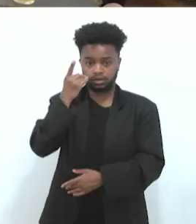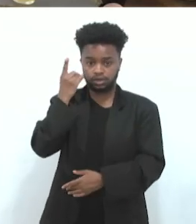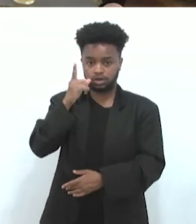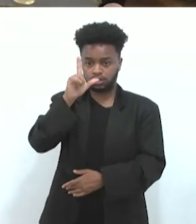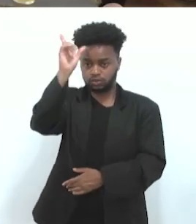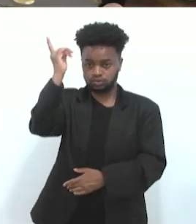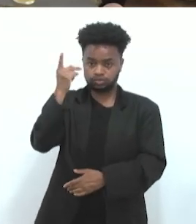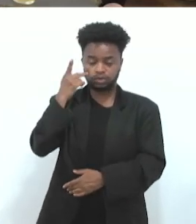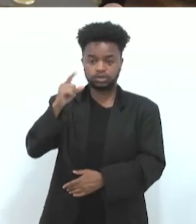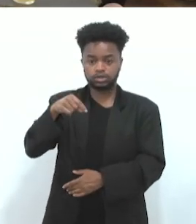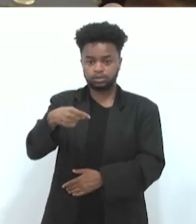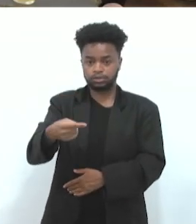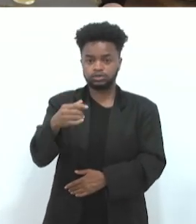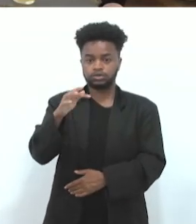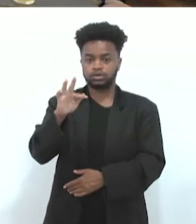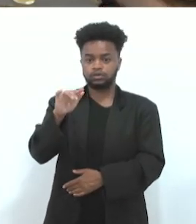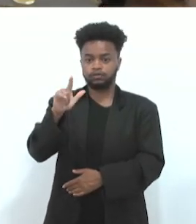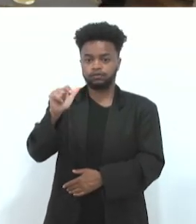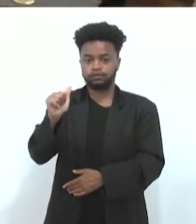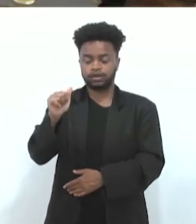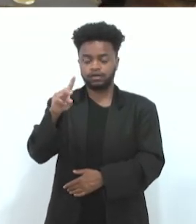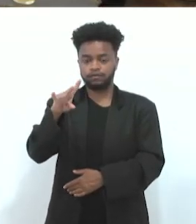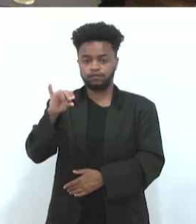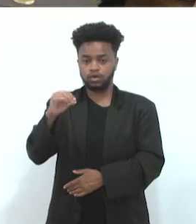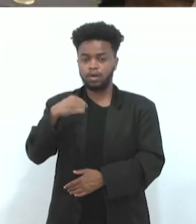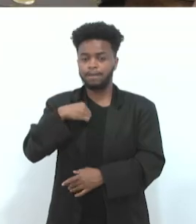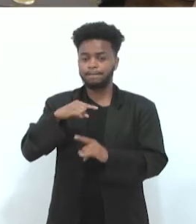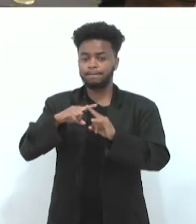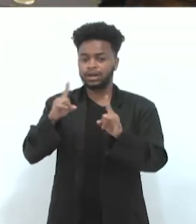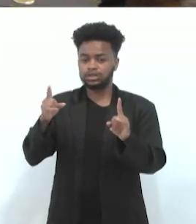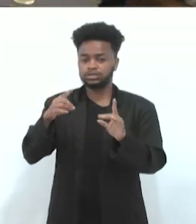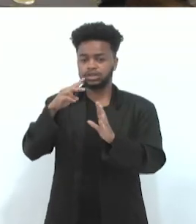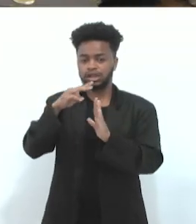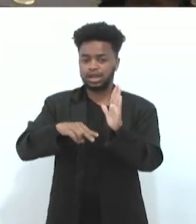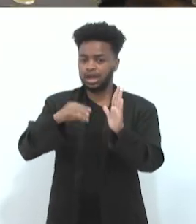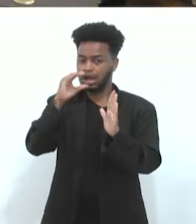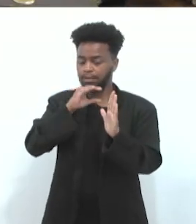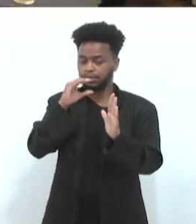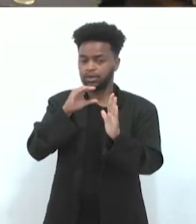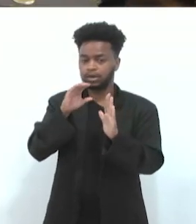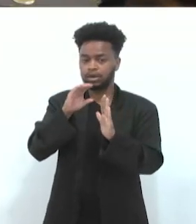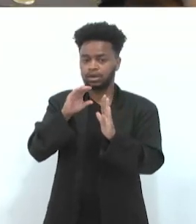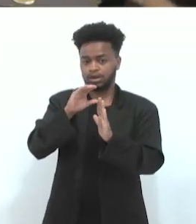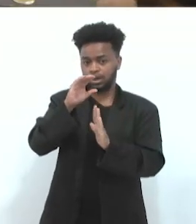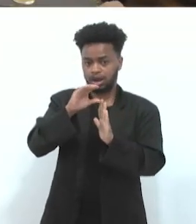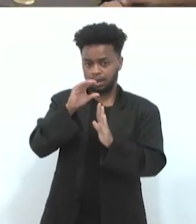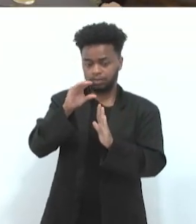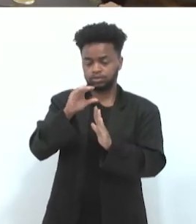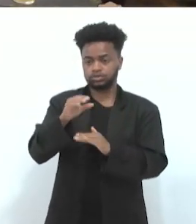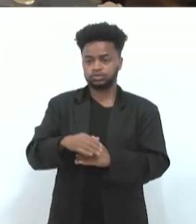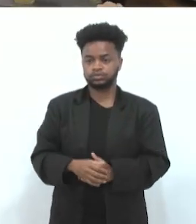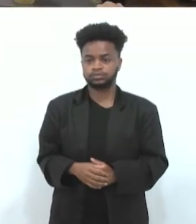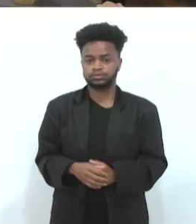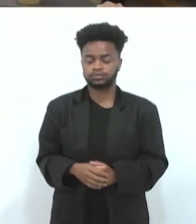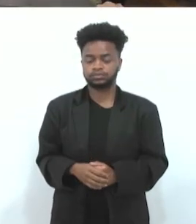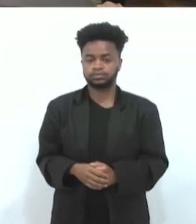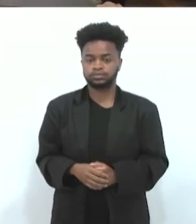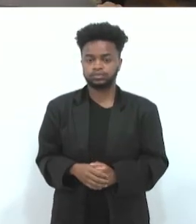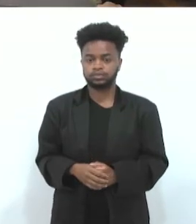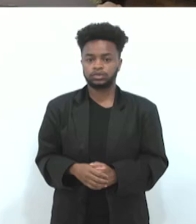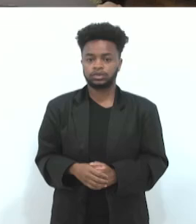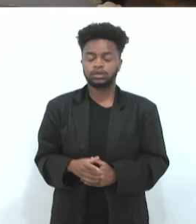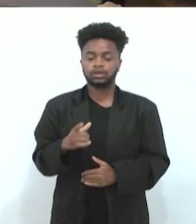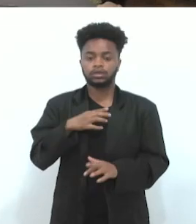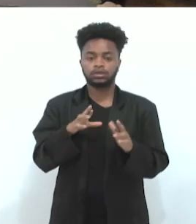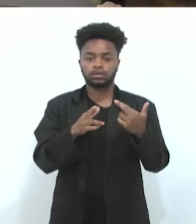Serafini, mas vou me permitir rapidamente ler o caput do artigo 99 da Constituição do Estado. Compete privativamente